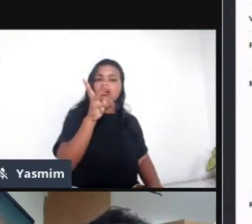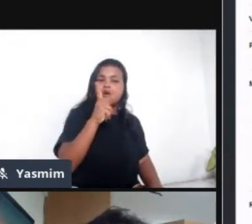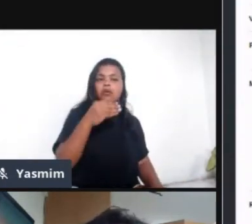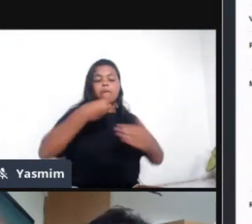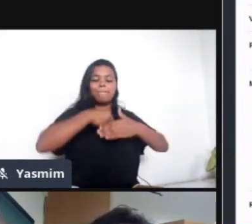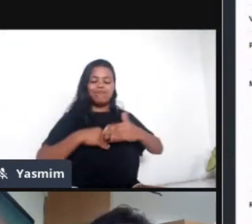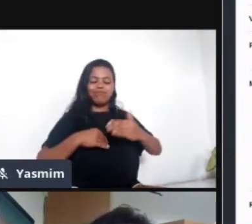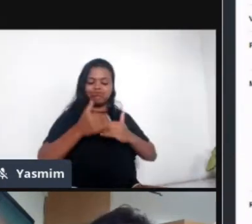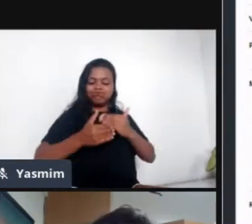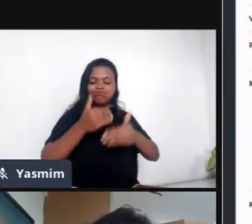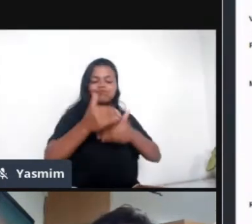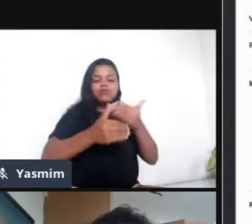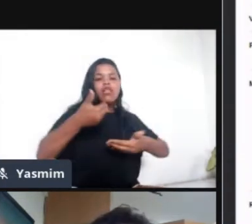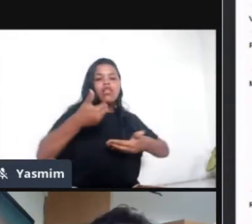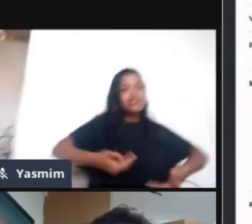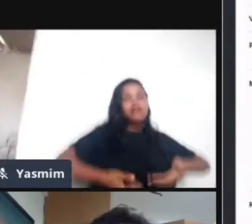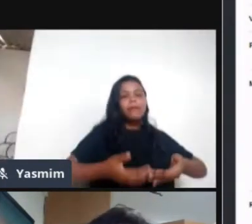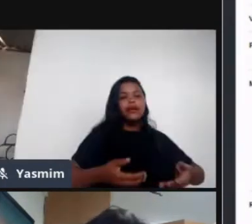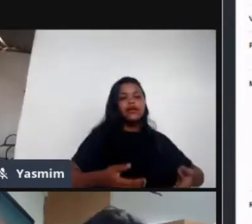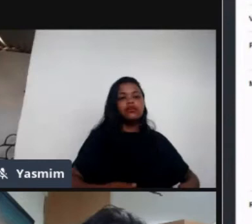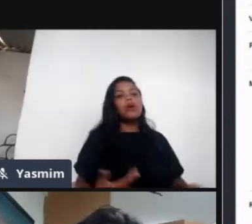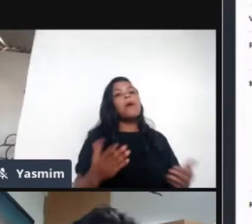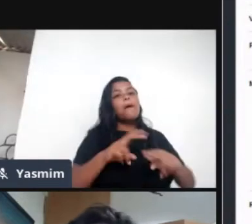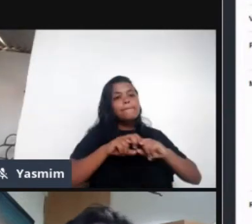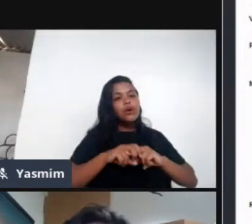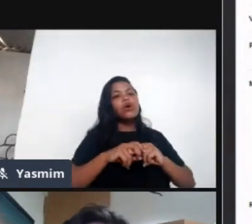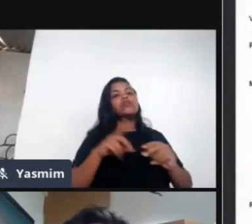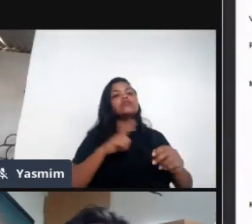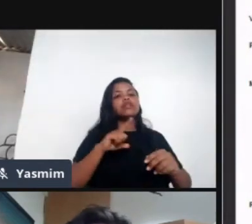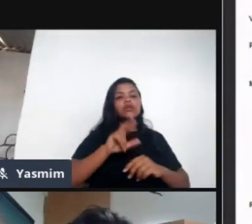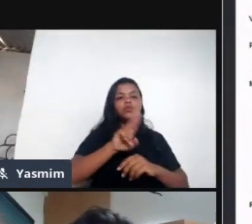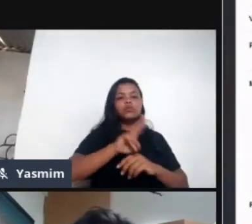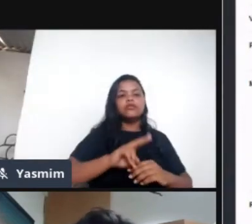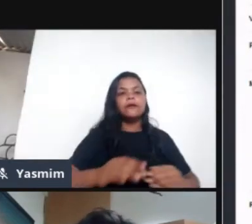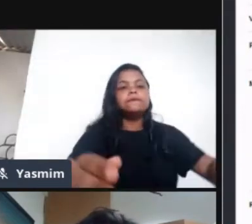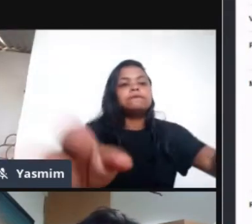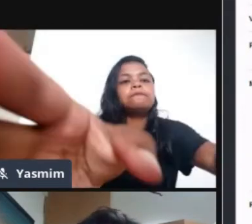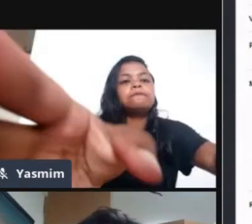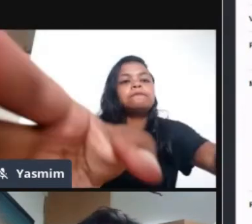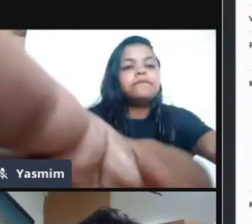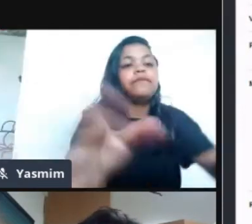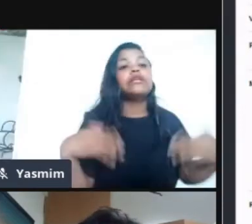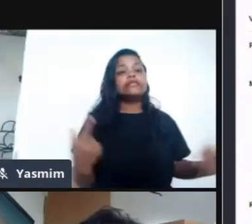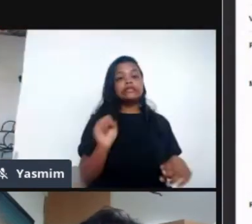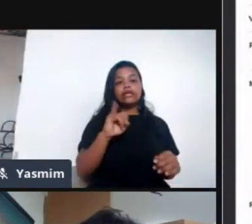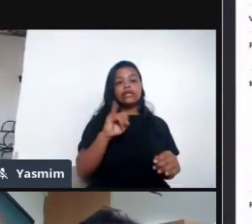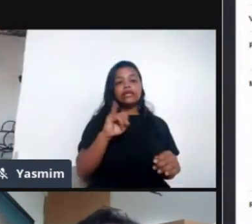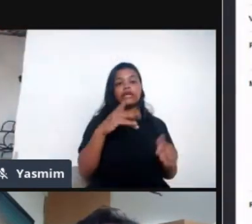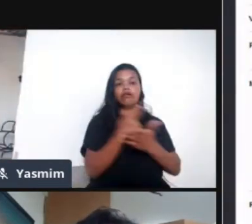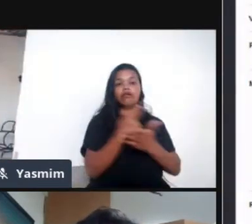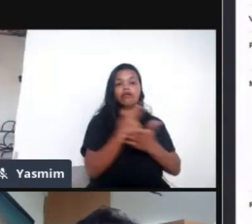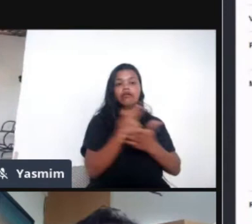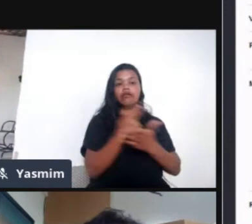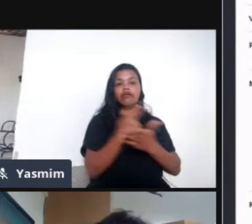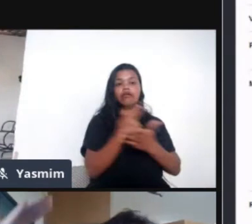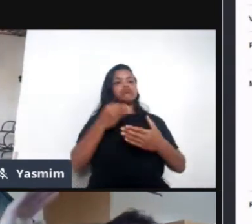você ter a utilização de forma profilática, pois se caso venha a ser contaminado, você teria